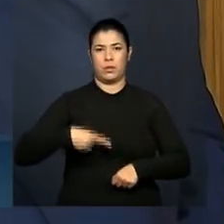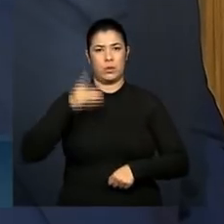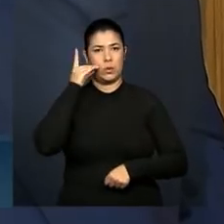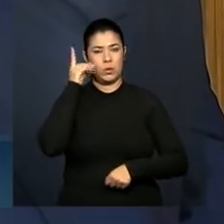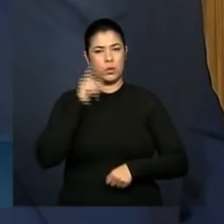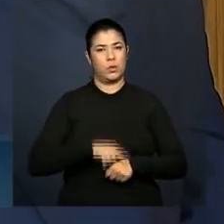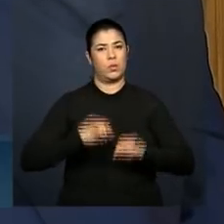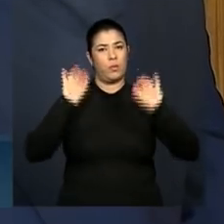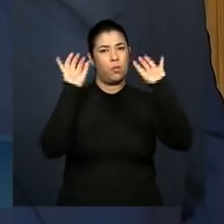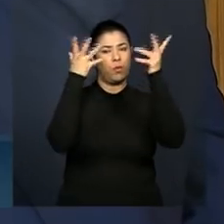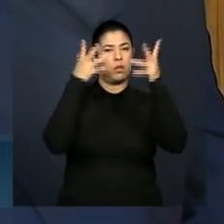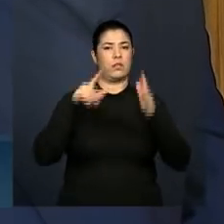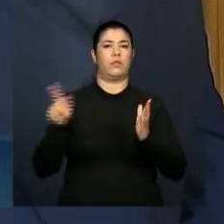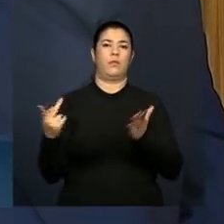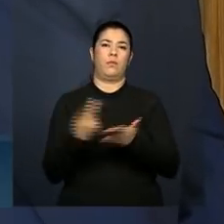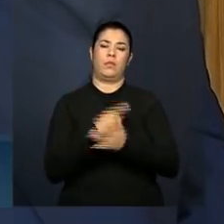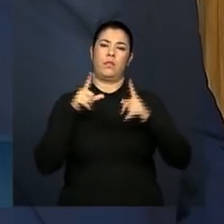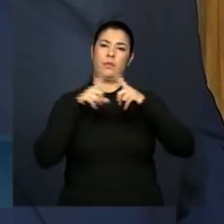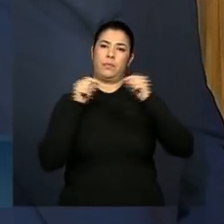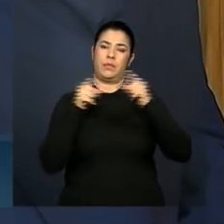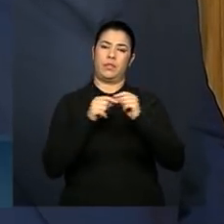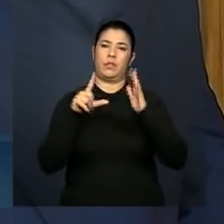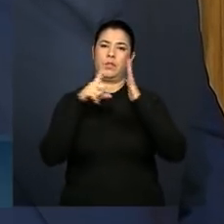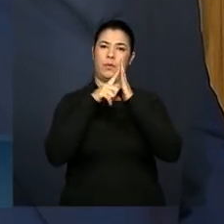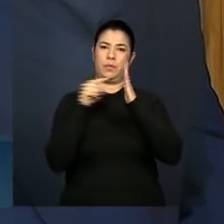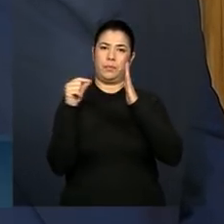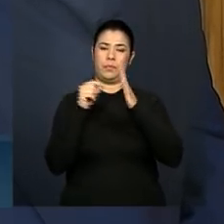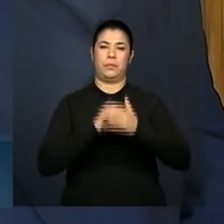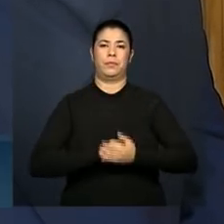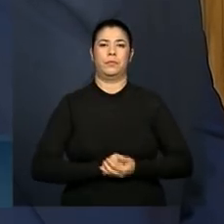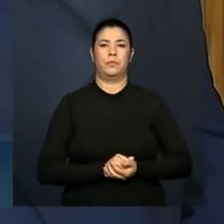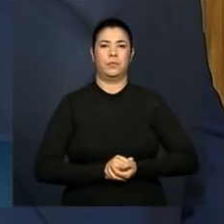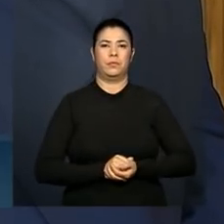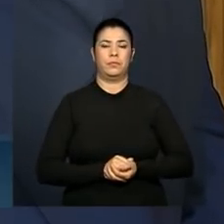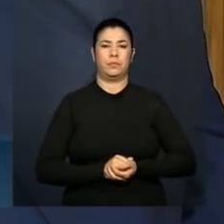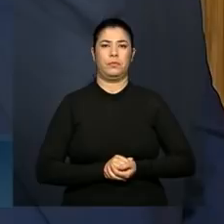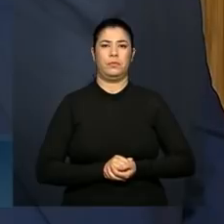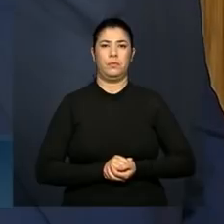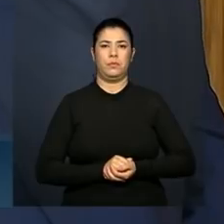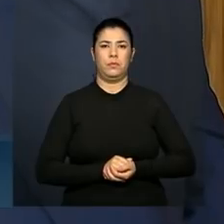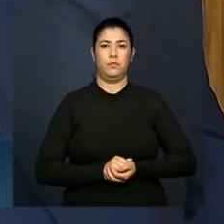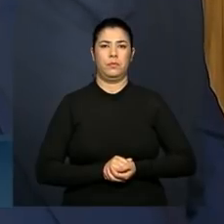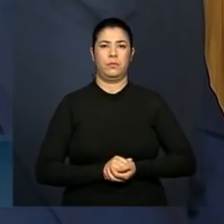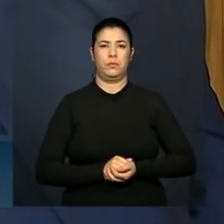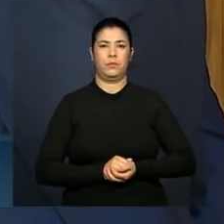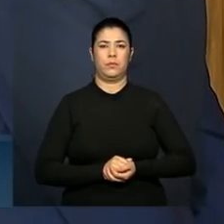no Palácio do Planalto, em Brasília.